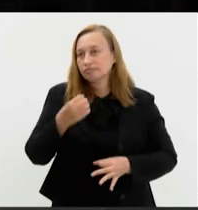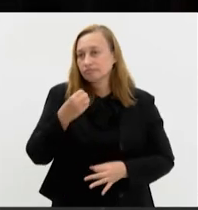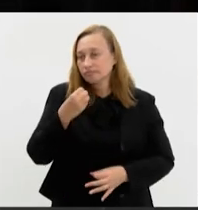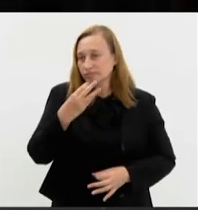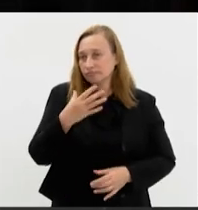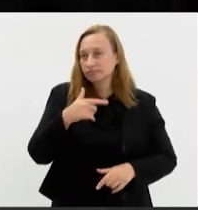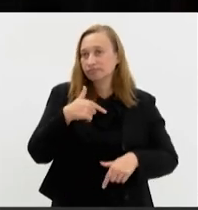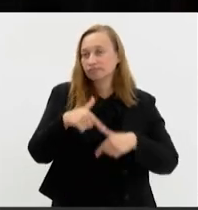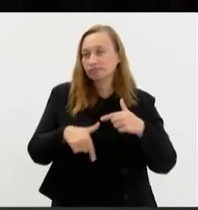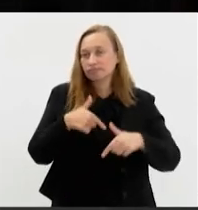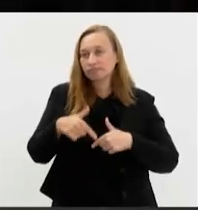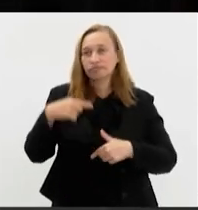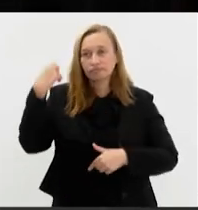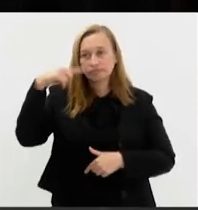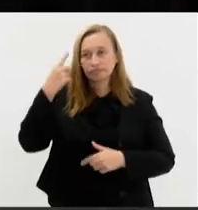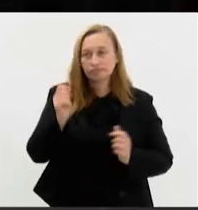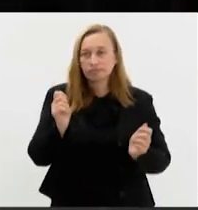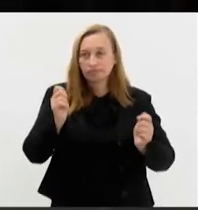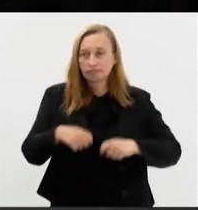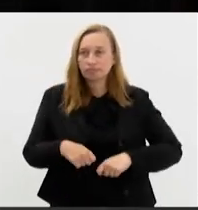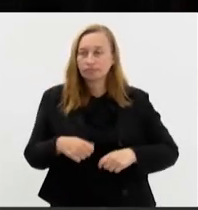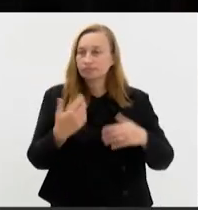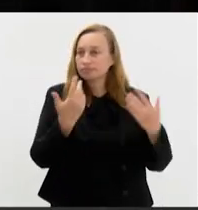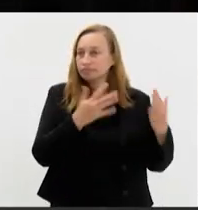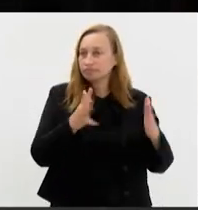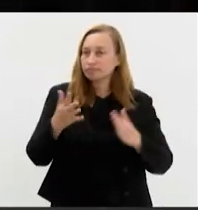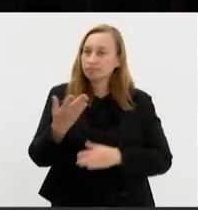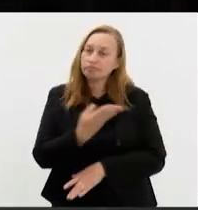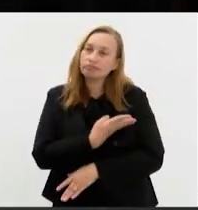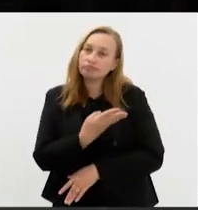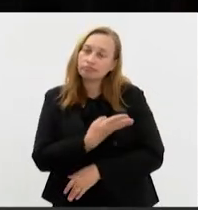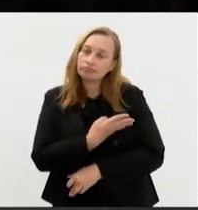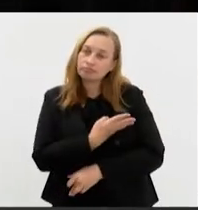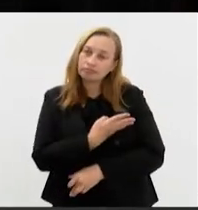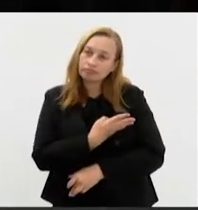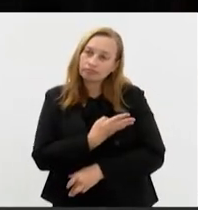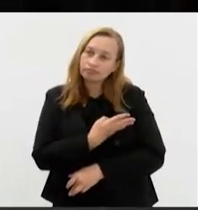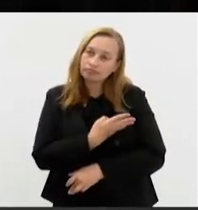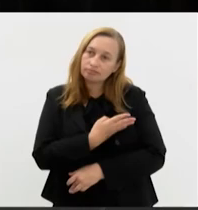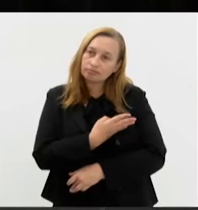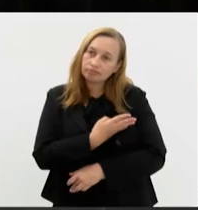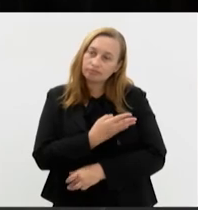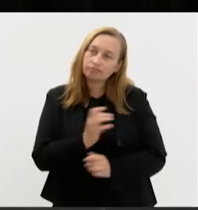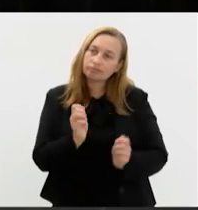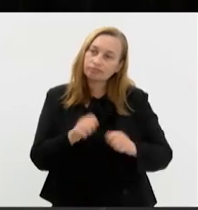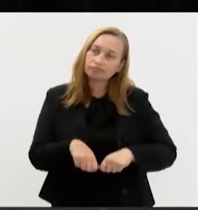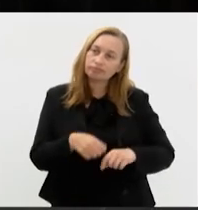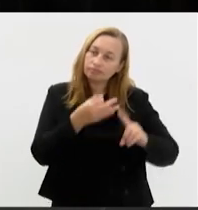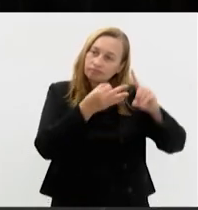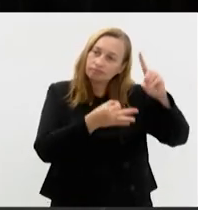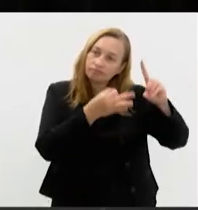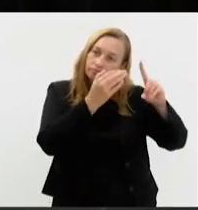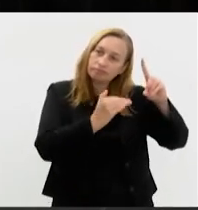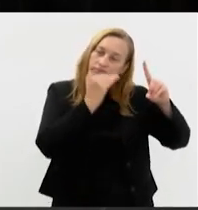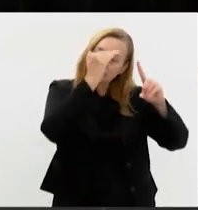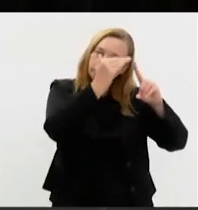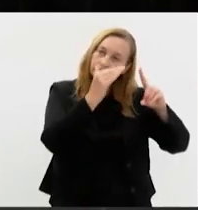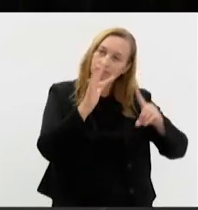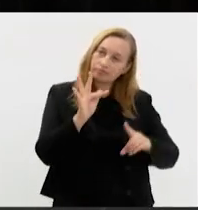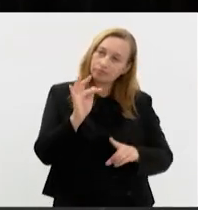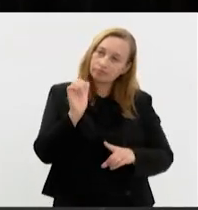advogados de extrema competência eu Saúdo aqui os meus queridos amigos e super competentes desembargadores Fernando Cabral e